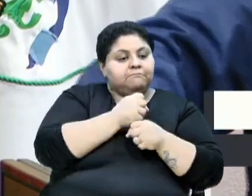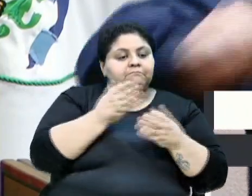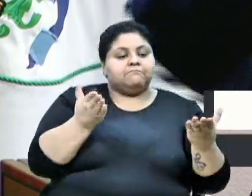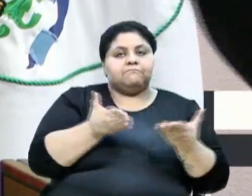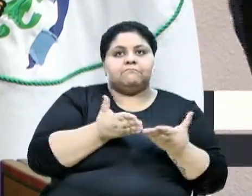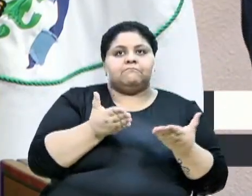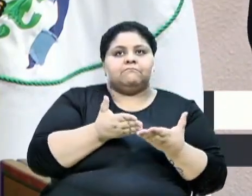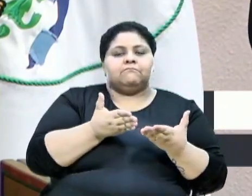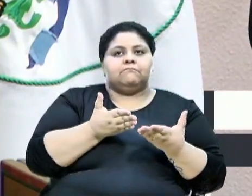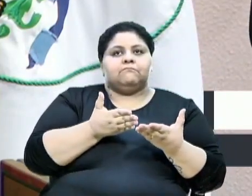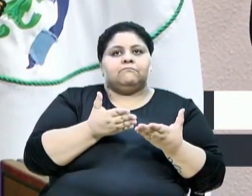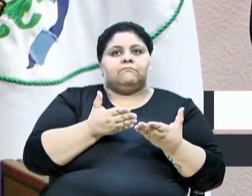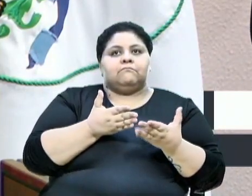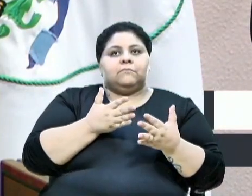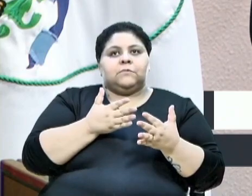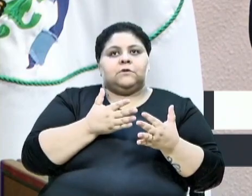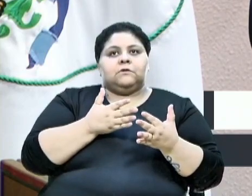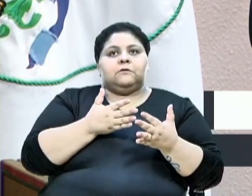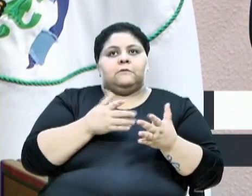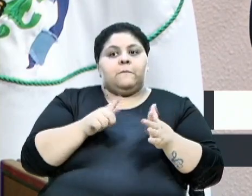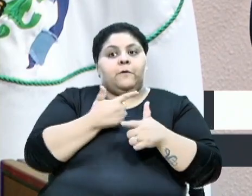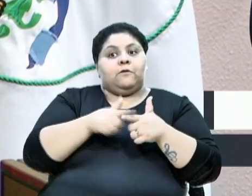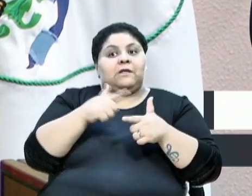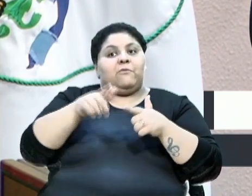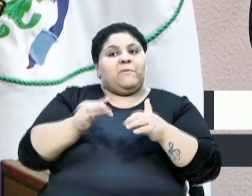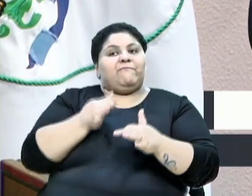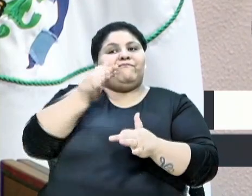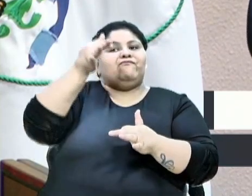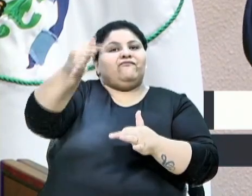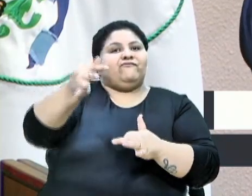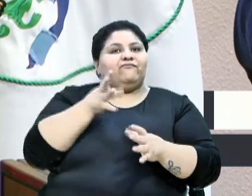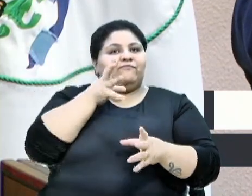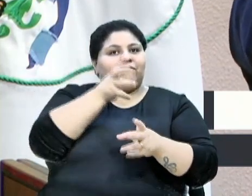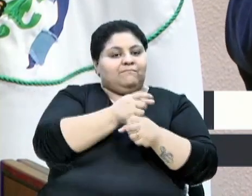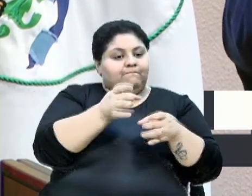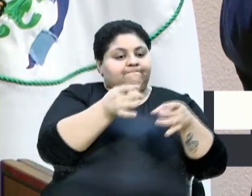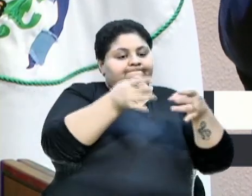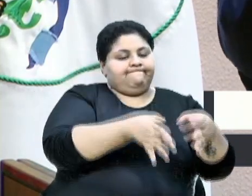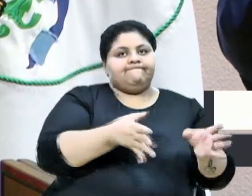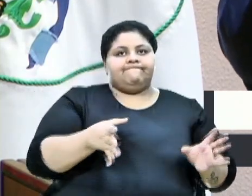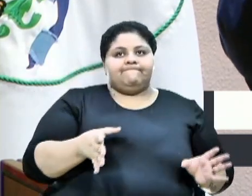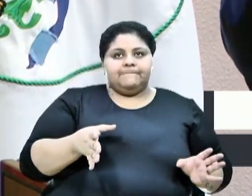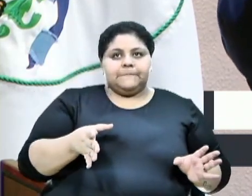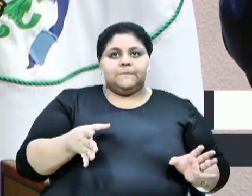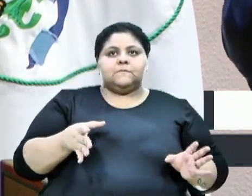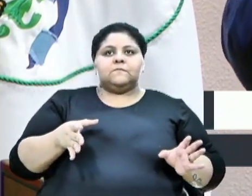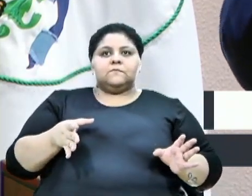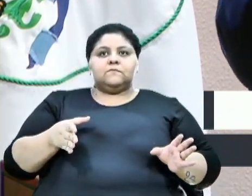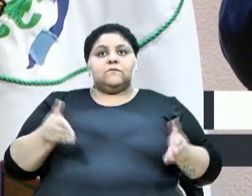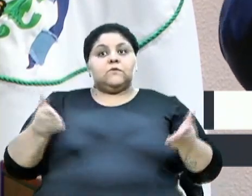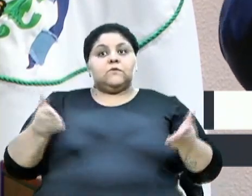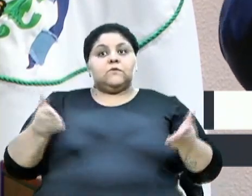prefeitura isso. Agora estão dizendo que não tem recursos para a construção e que precisarão usar dos recursos